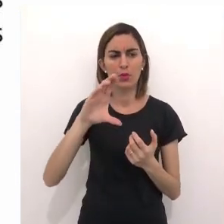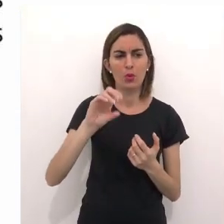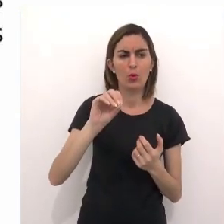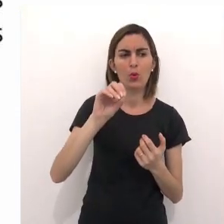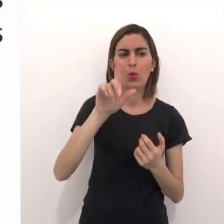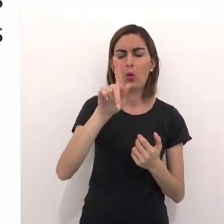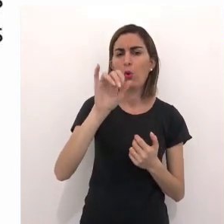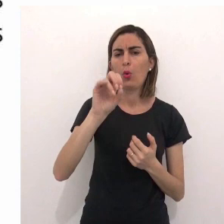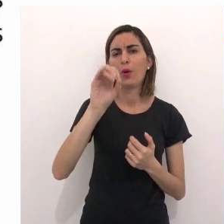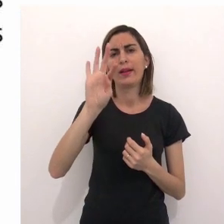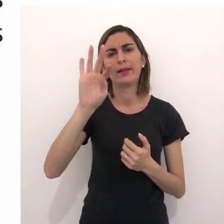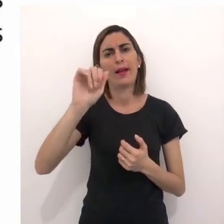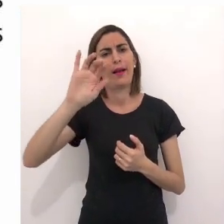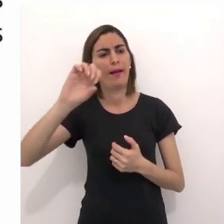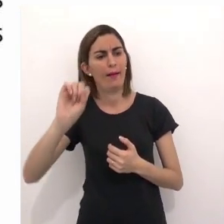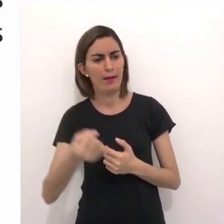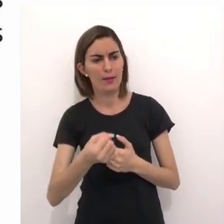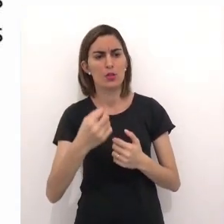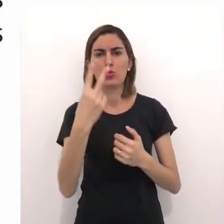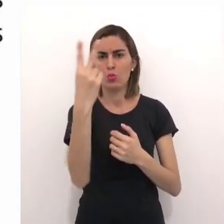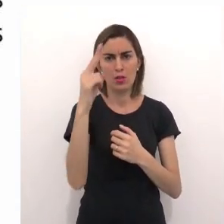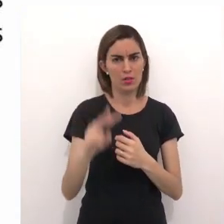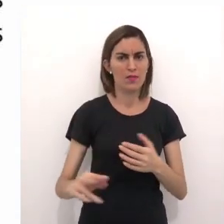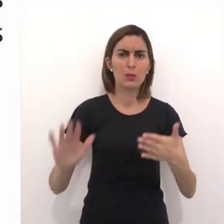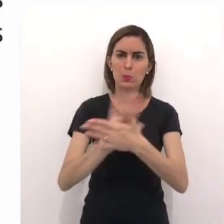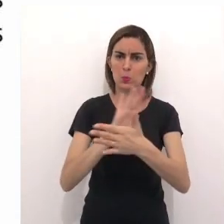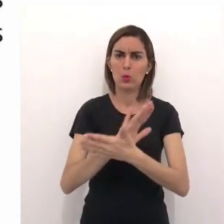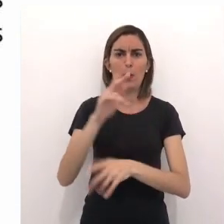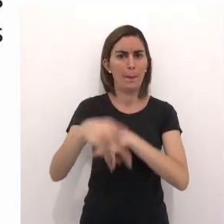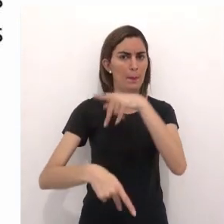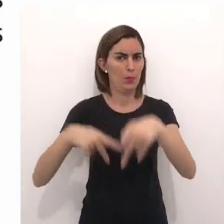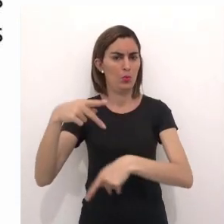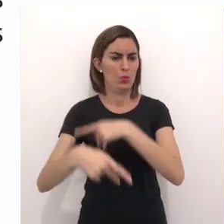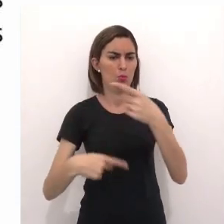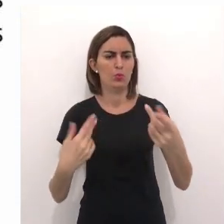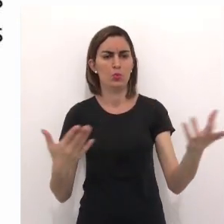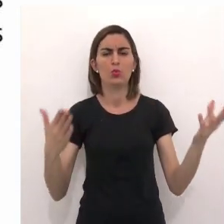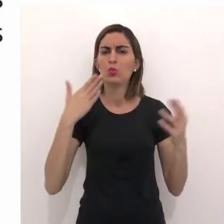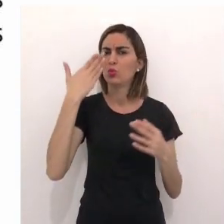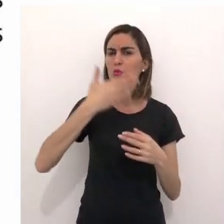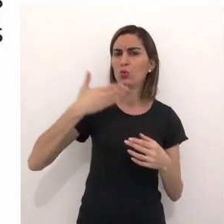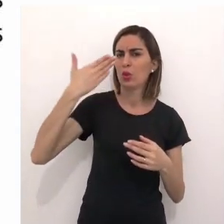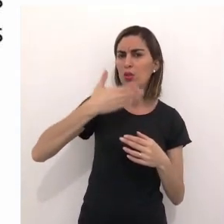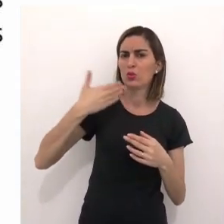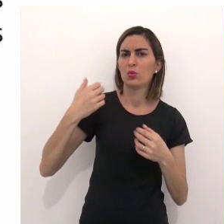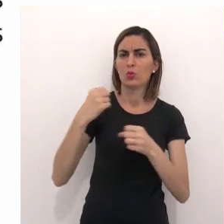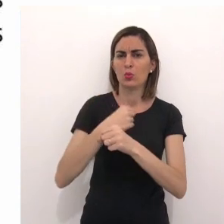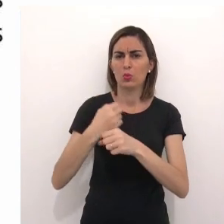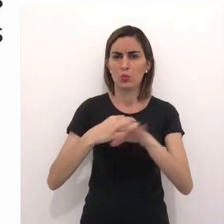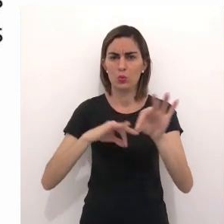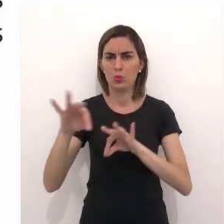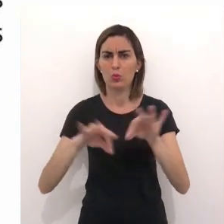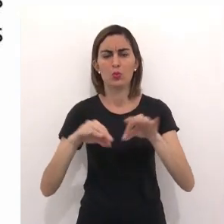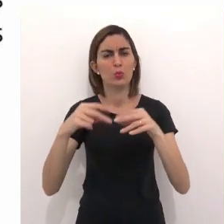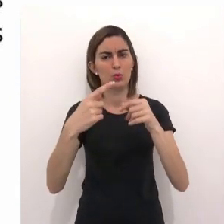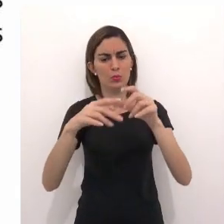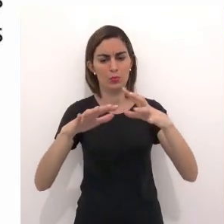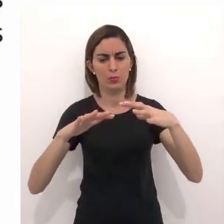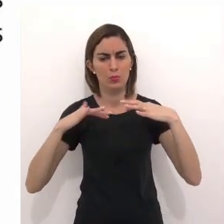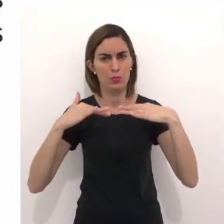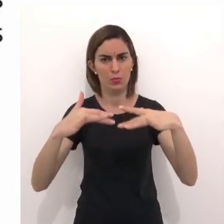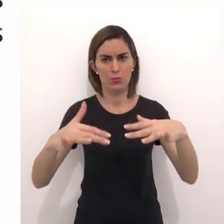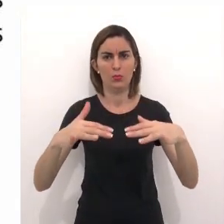goitacás, por 2 vezes, destruíram a povoação. E os engenhos de açúcar foram construídos em seu território.